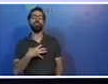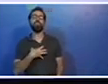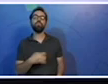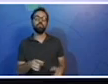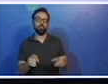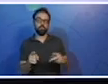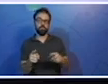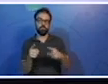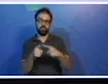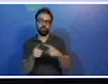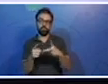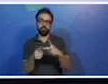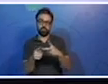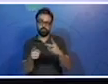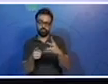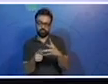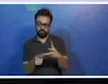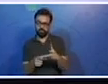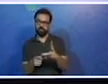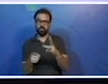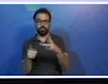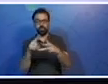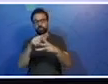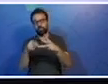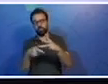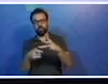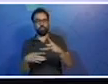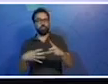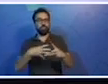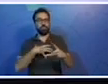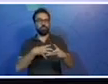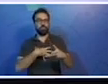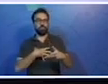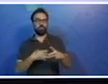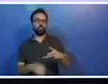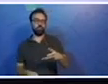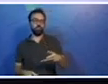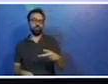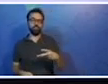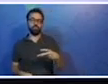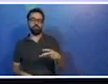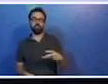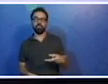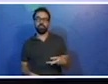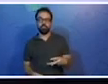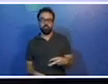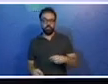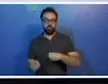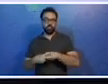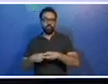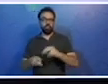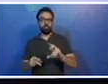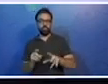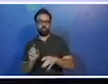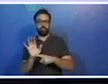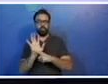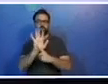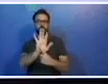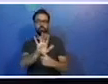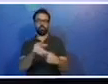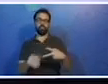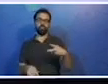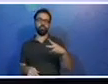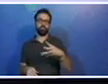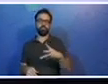Porque quando a gente fala em verbo, a gente fala em tempo e fala em modo. Quais são os modos que o verbo ele expressa? Tanto em inglês quanto